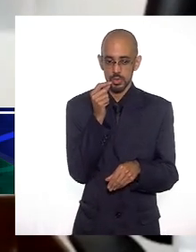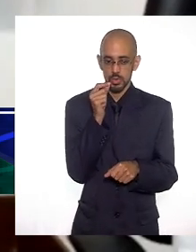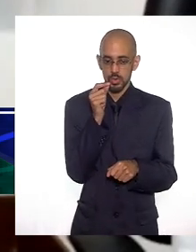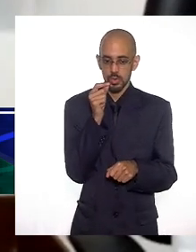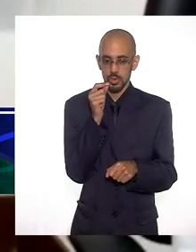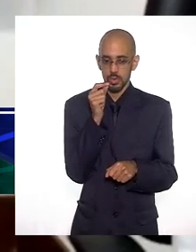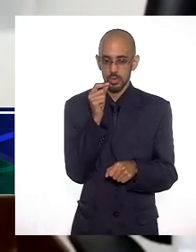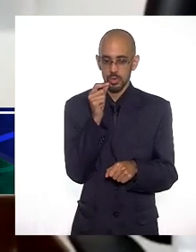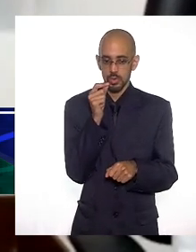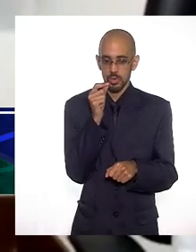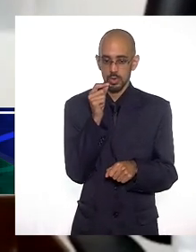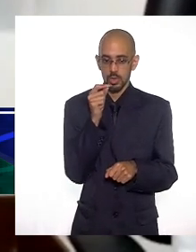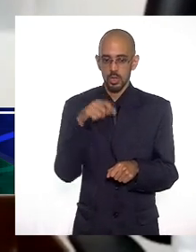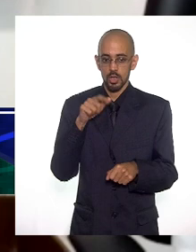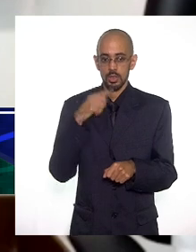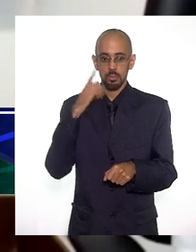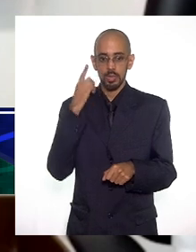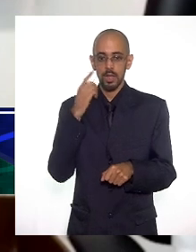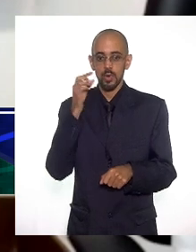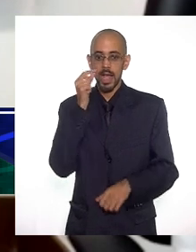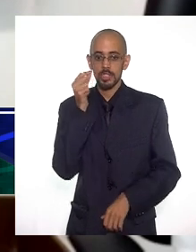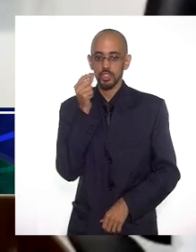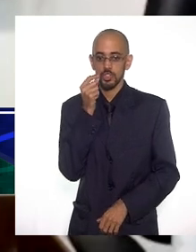Deputado Giovanni Ratinho.